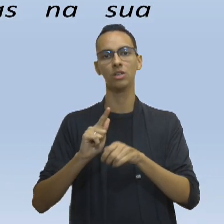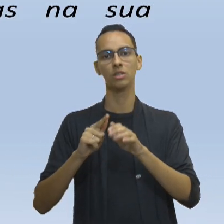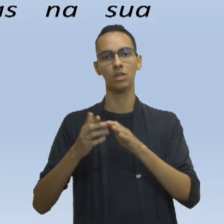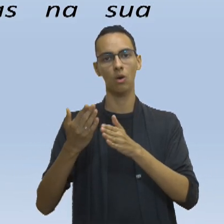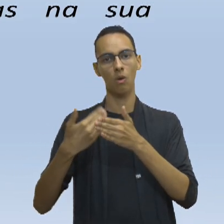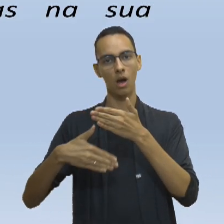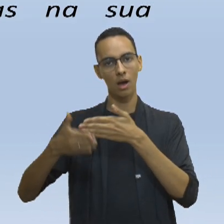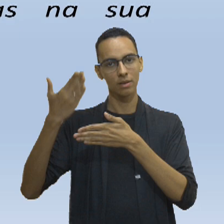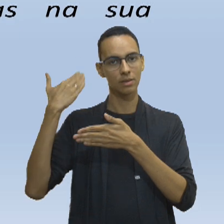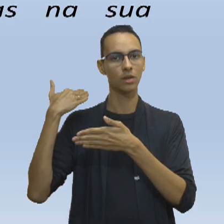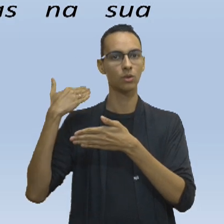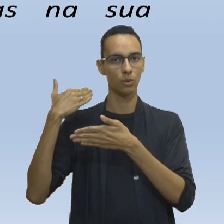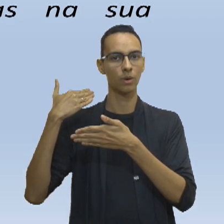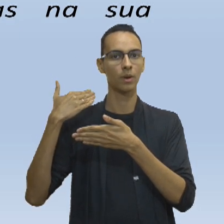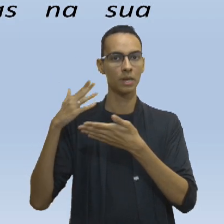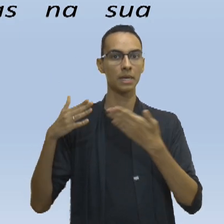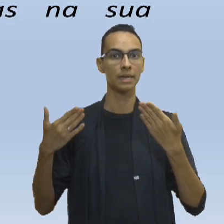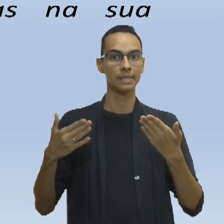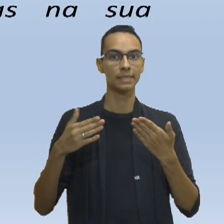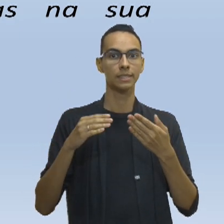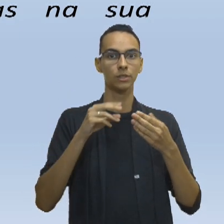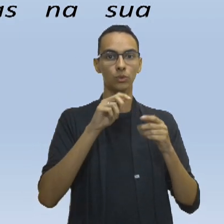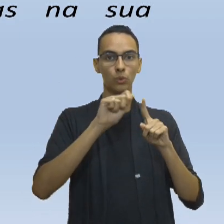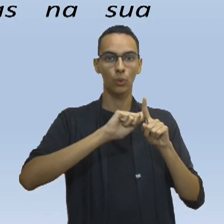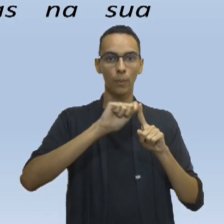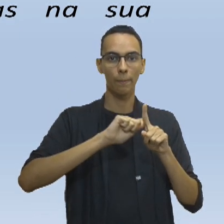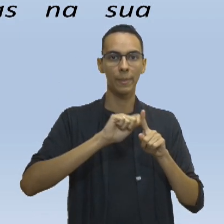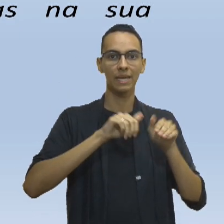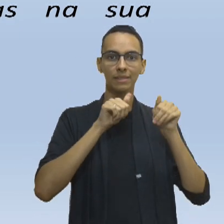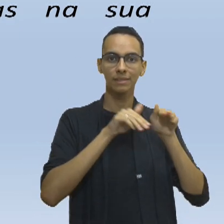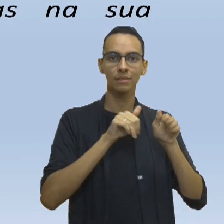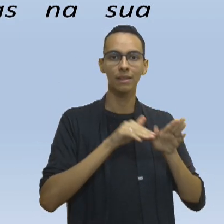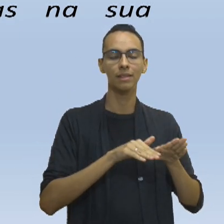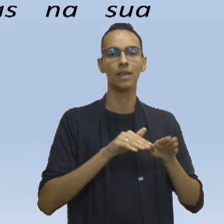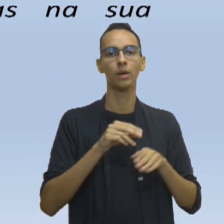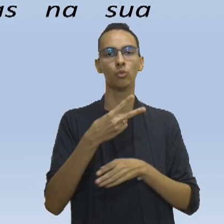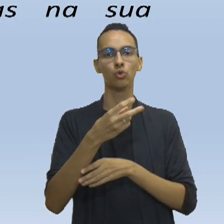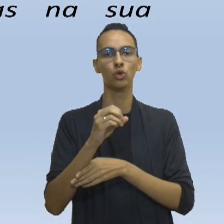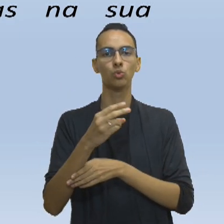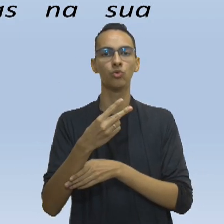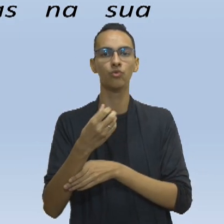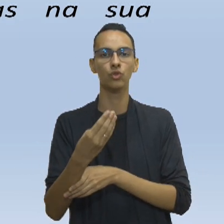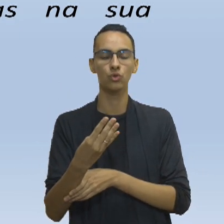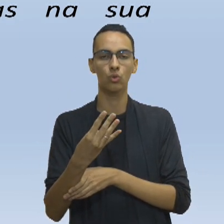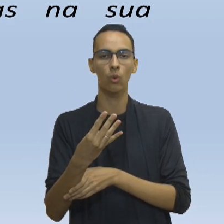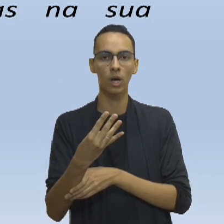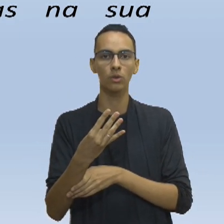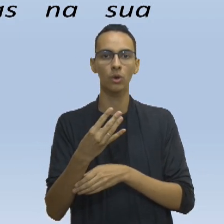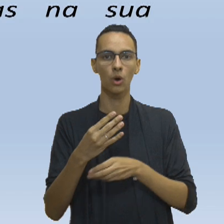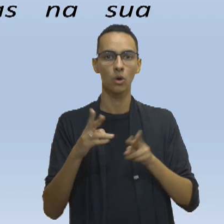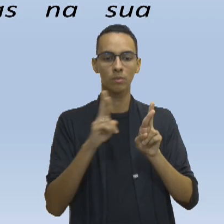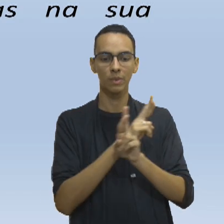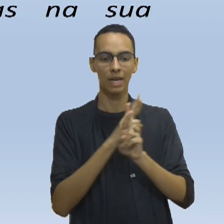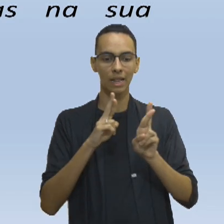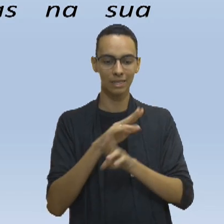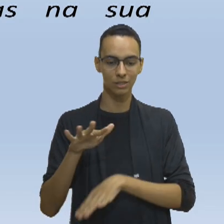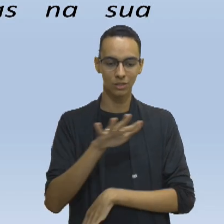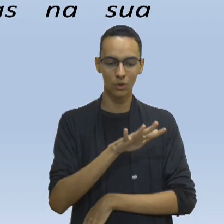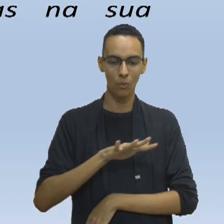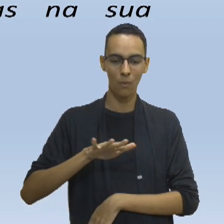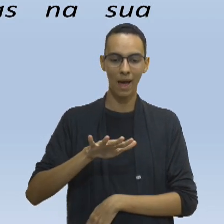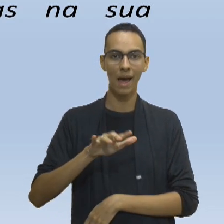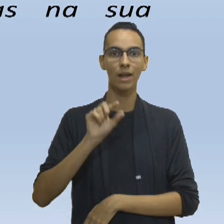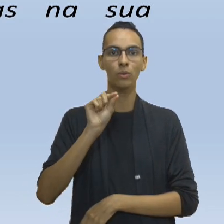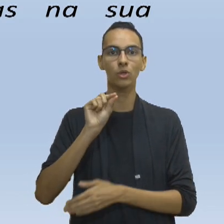Então, em setembro de 2024, com esse colapso, né, entre o nosso orçamento e o que a gente